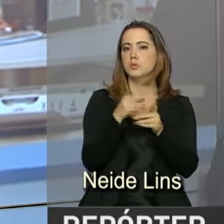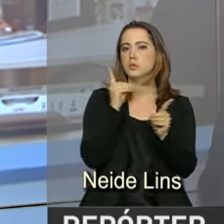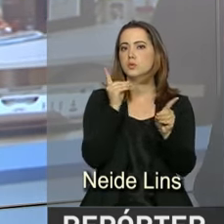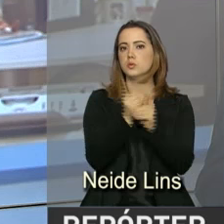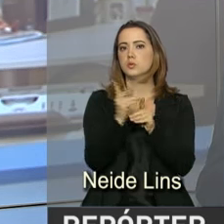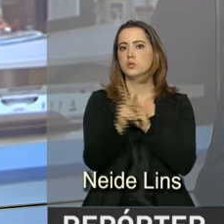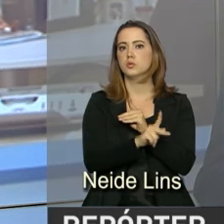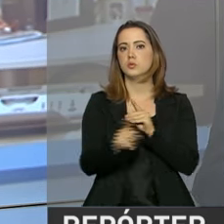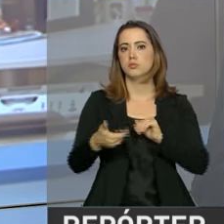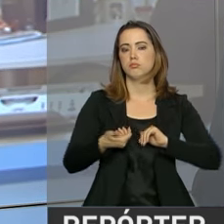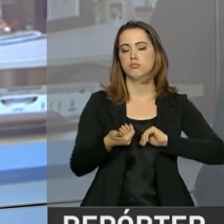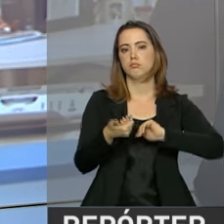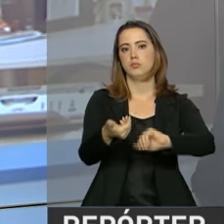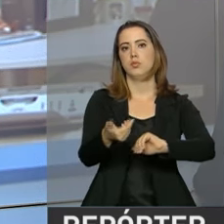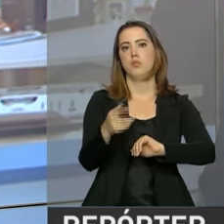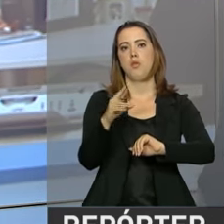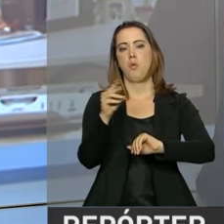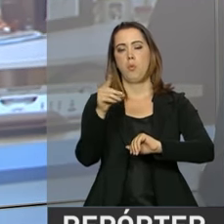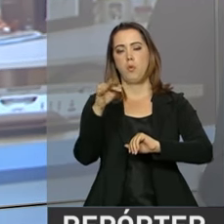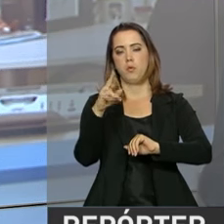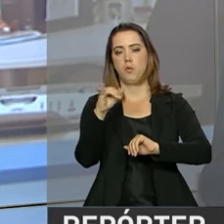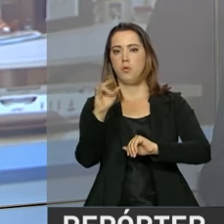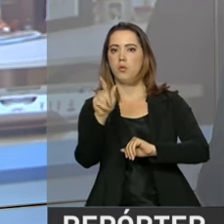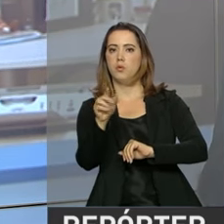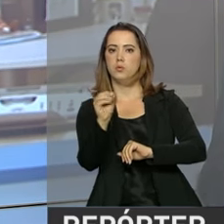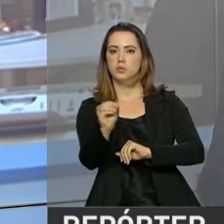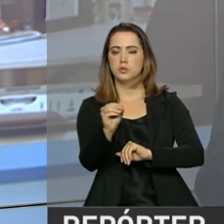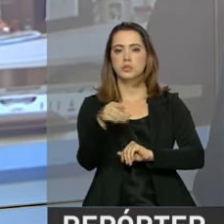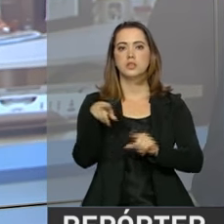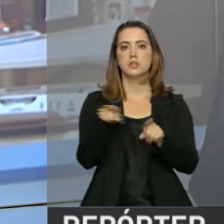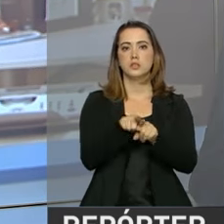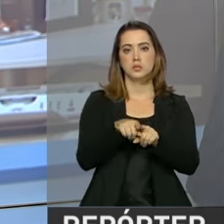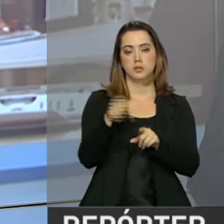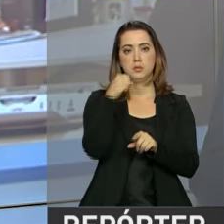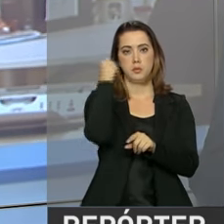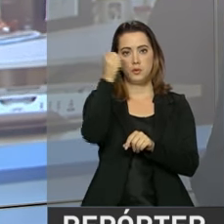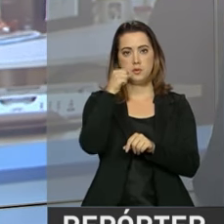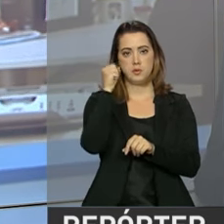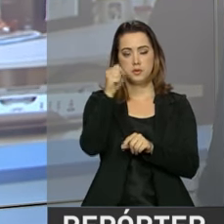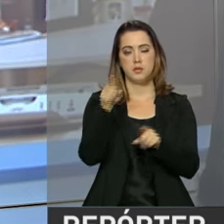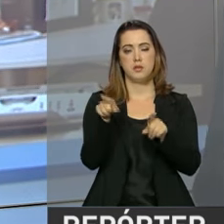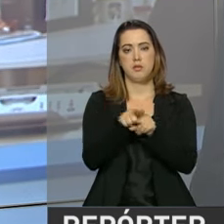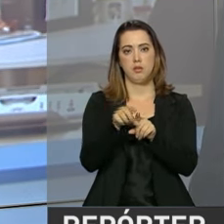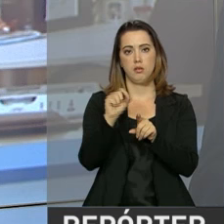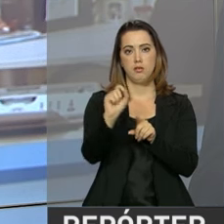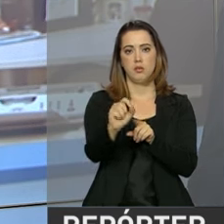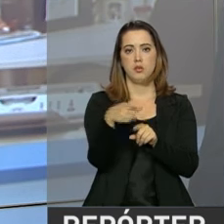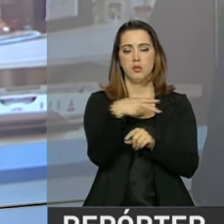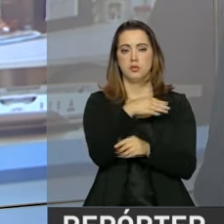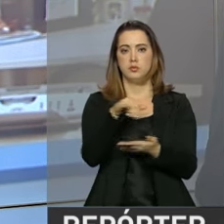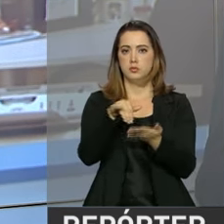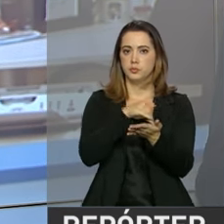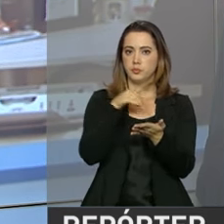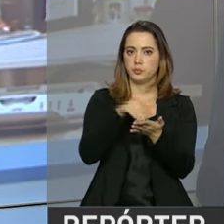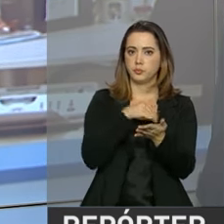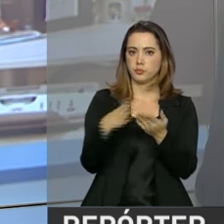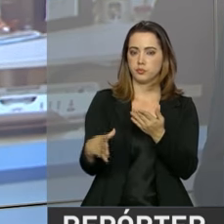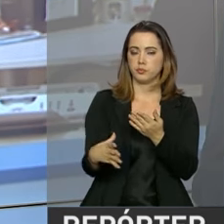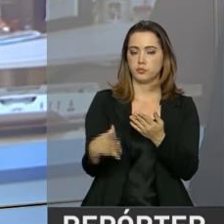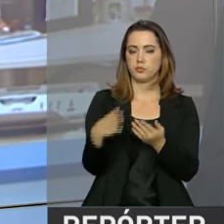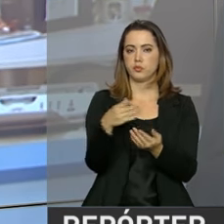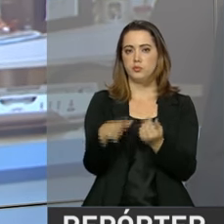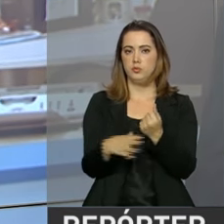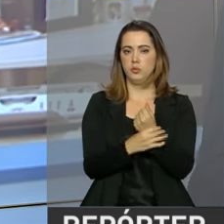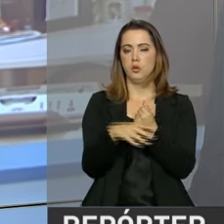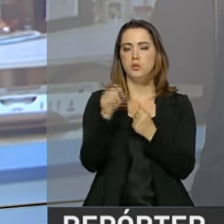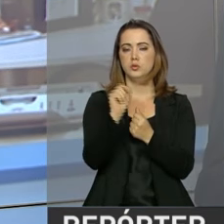com o presidente da Câmara, Rodrigo Maia, e o senador Aécio Neves, o ministro da Secretaria de Governo, Gedel Vieira Lima, afirmou que o governo vai